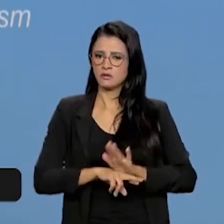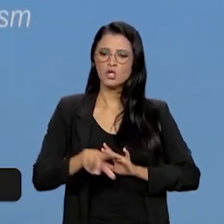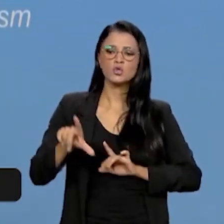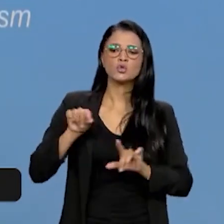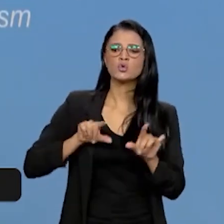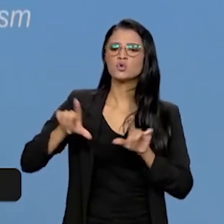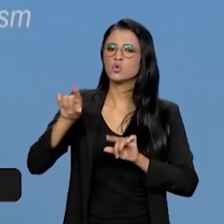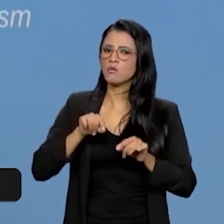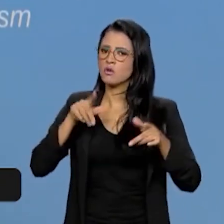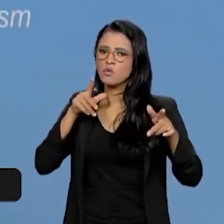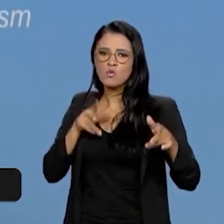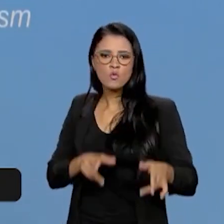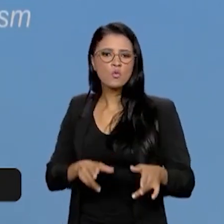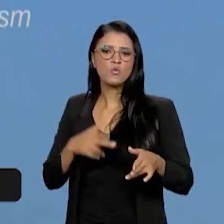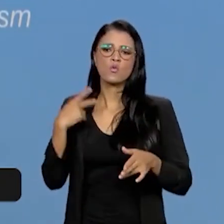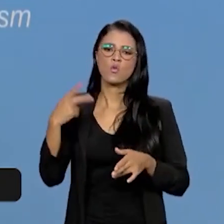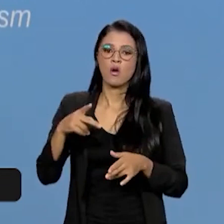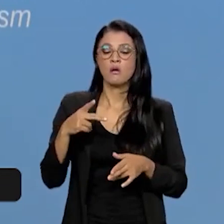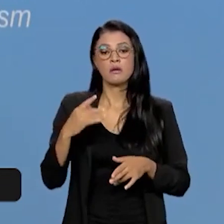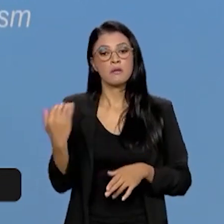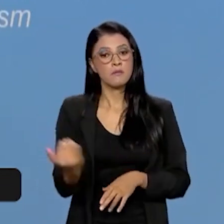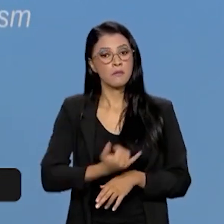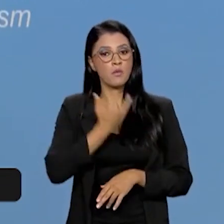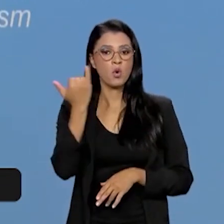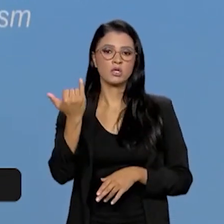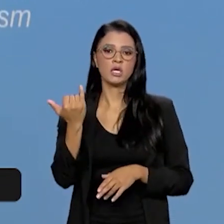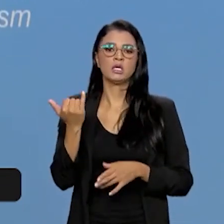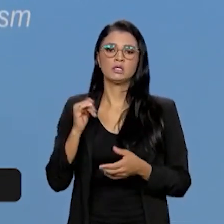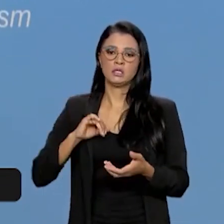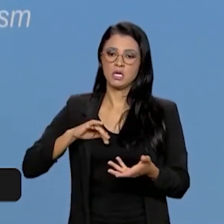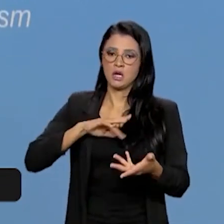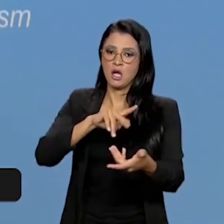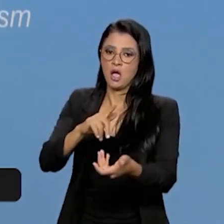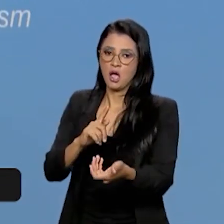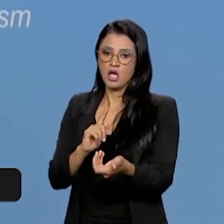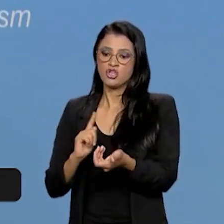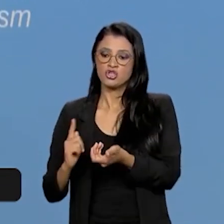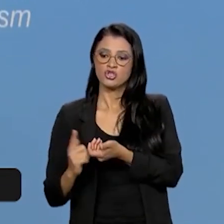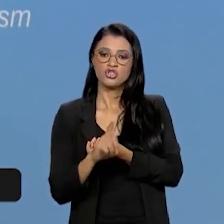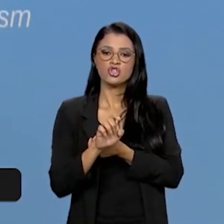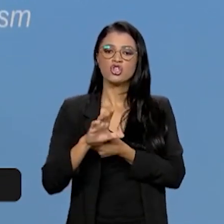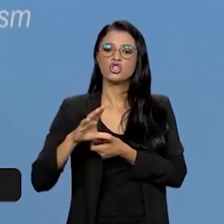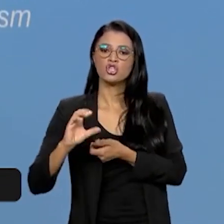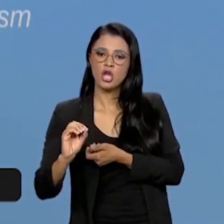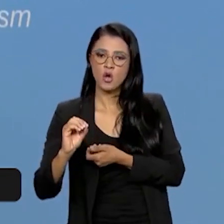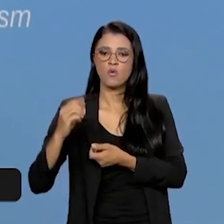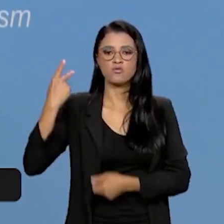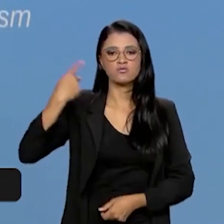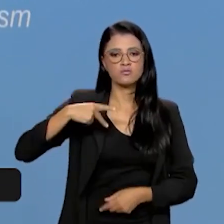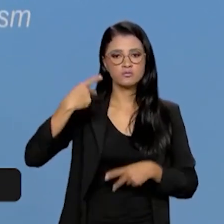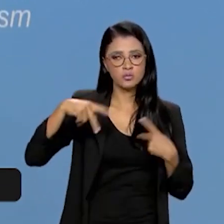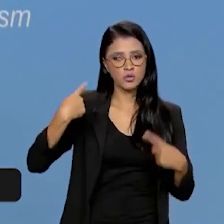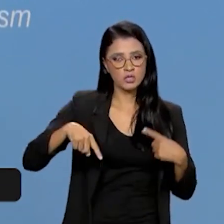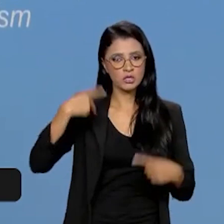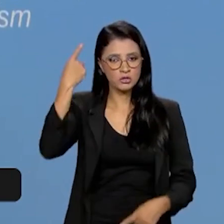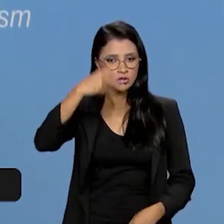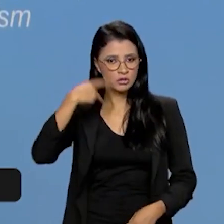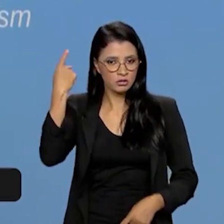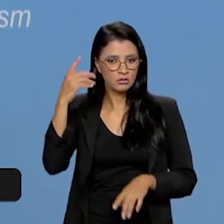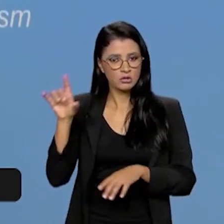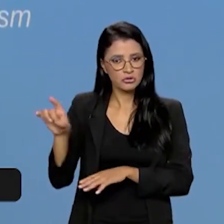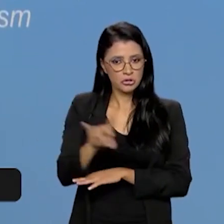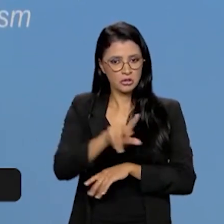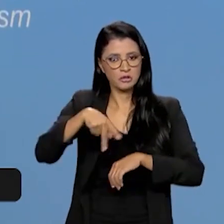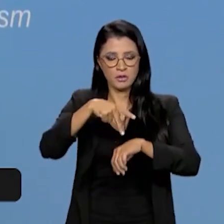escolhendo as pessoas de acordo com a importância geopolítica de cada país. Tá? O que está em jogo aqui não é a